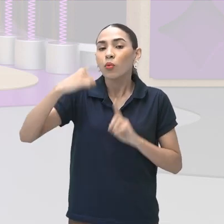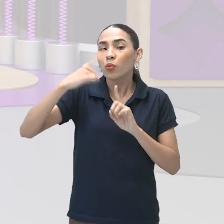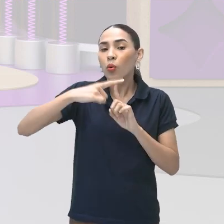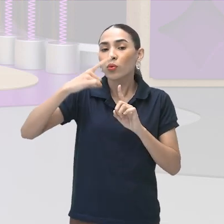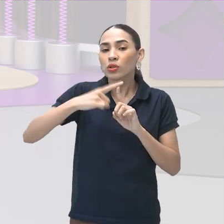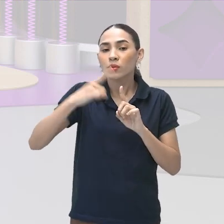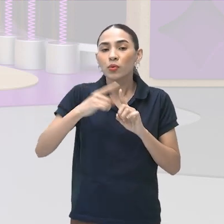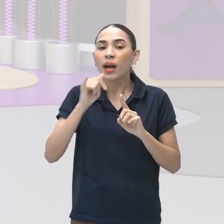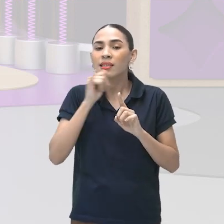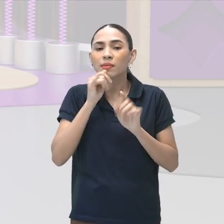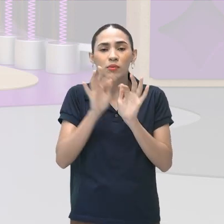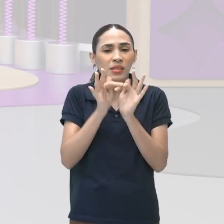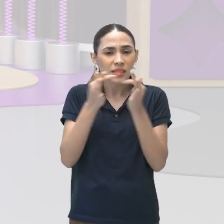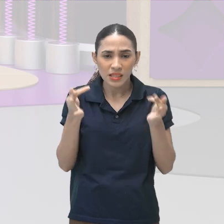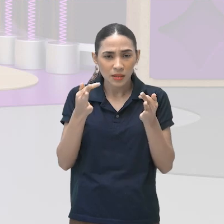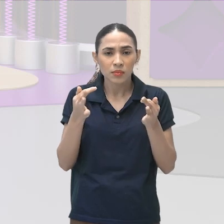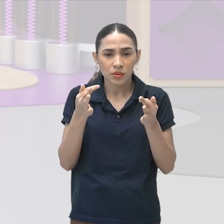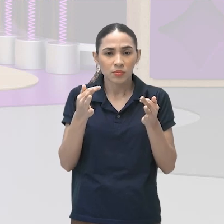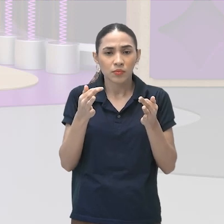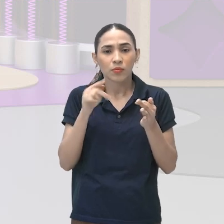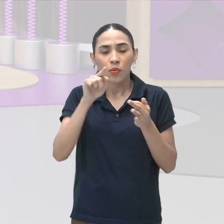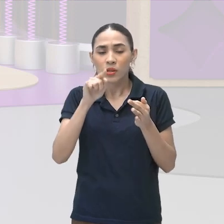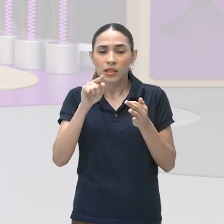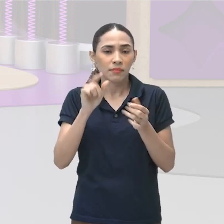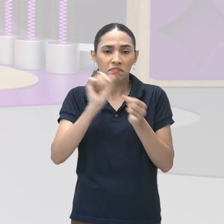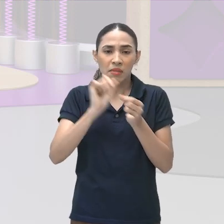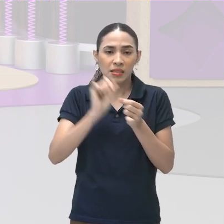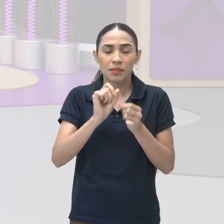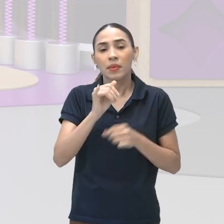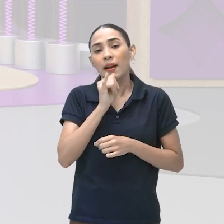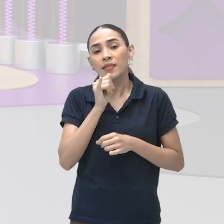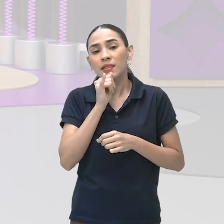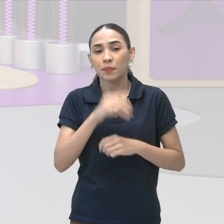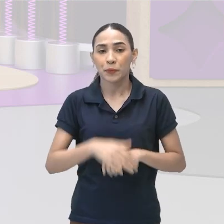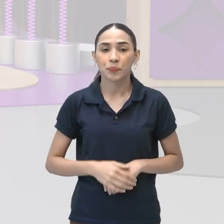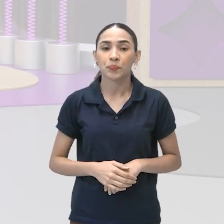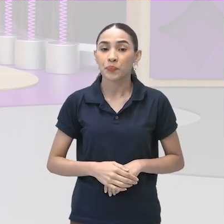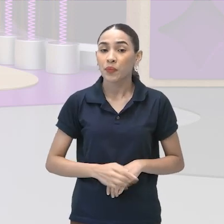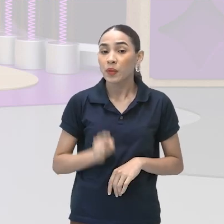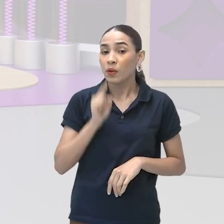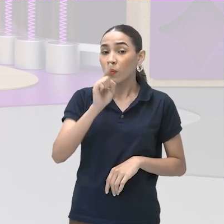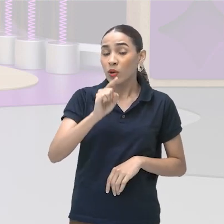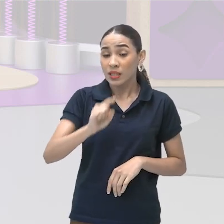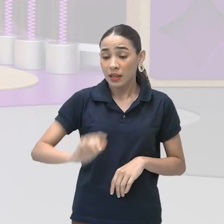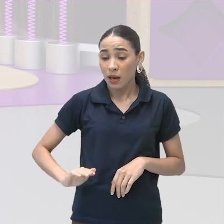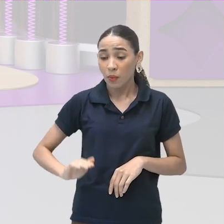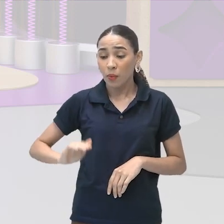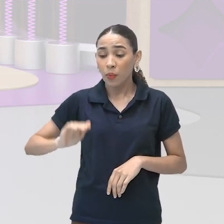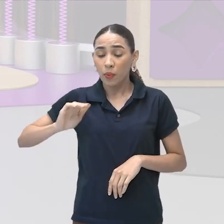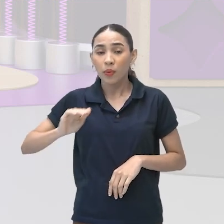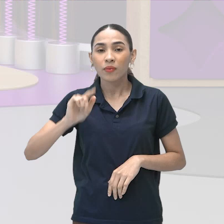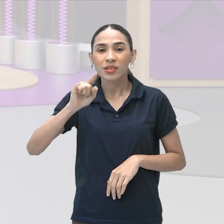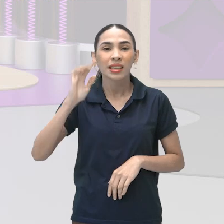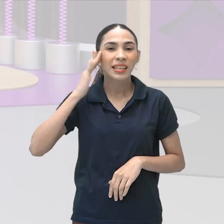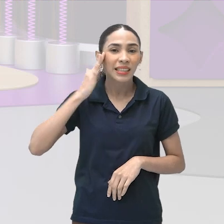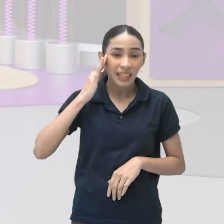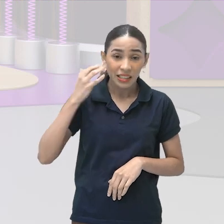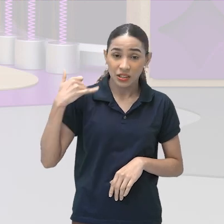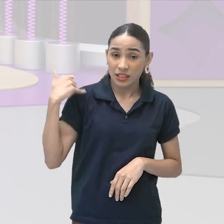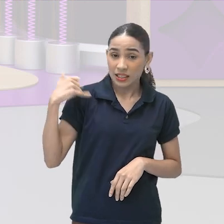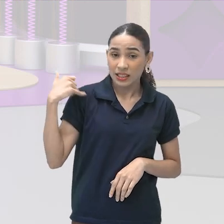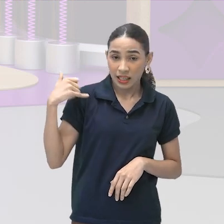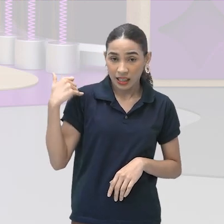bem empírica, né, da humanidade. Por exemplo, você desde pequeno entende quantos anos você